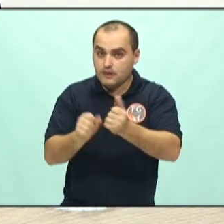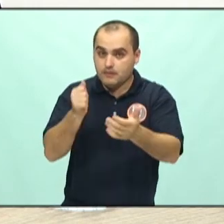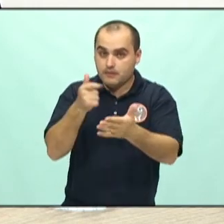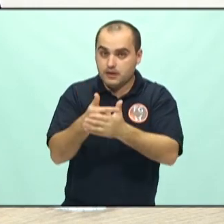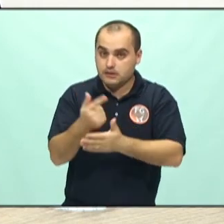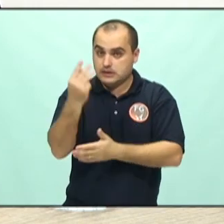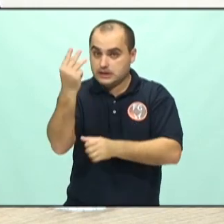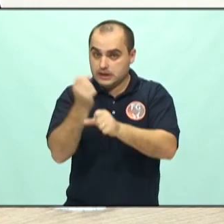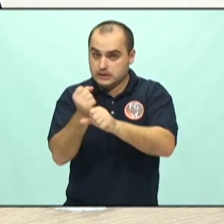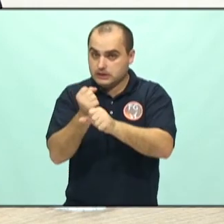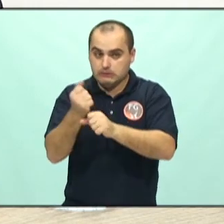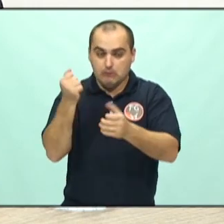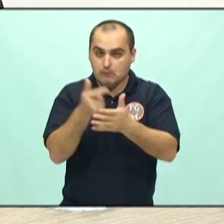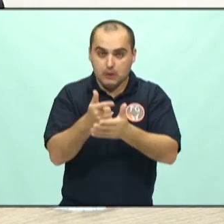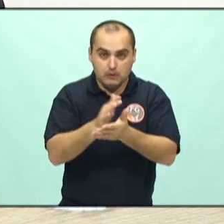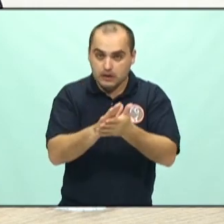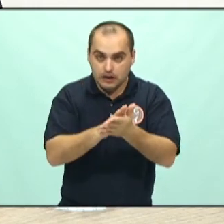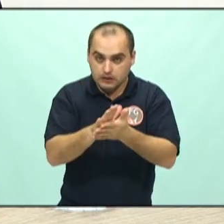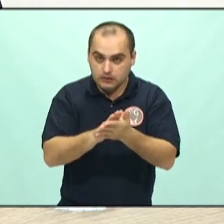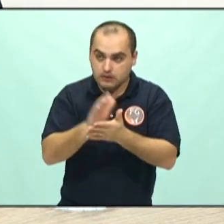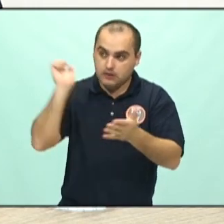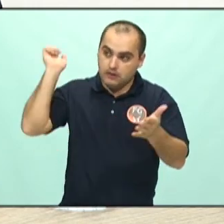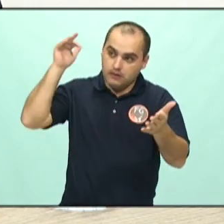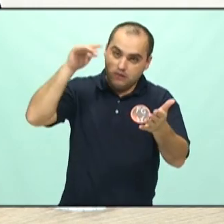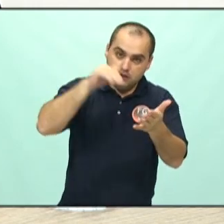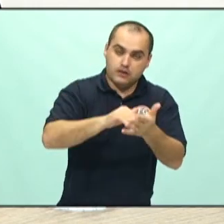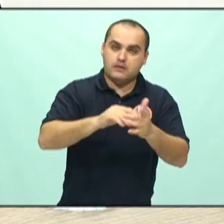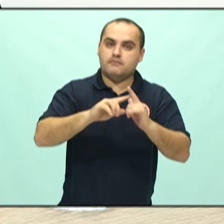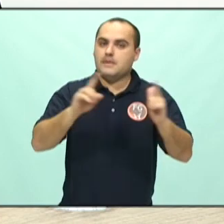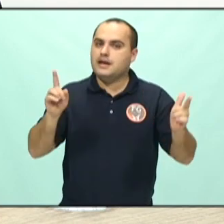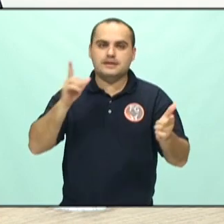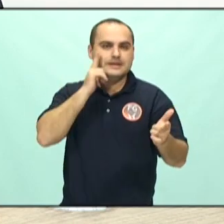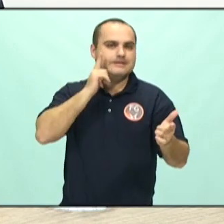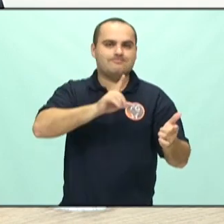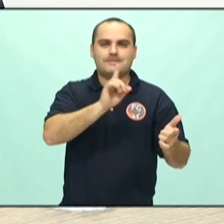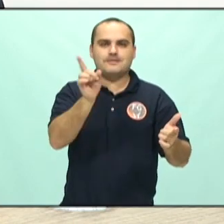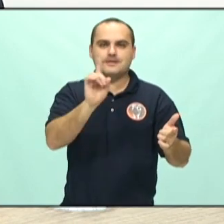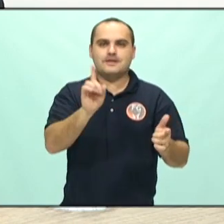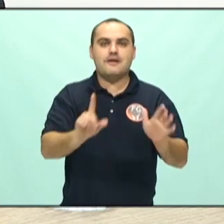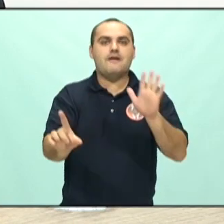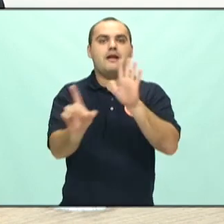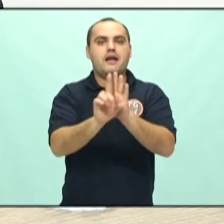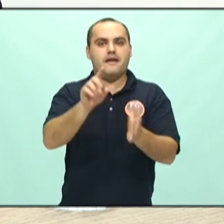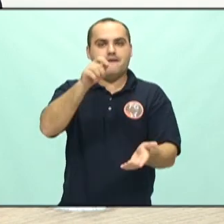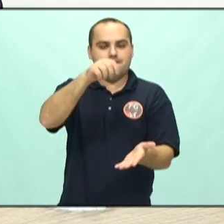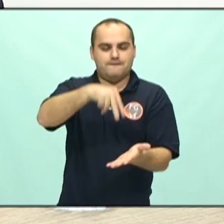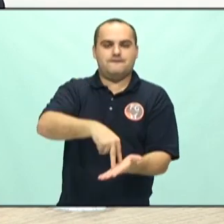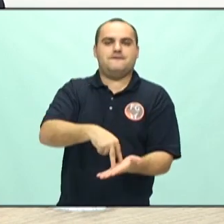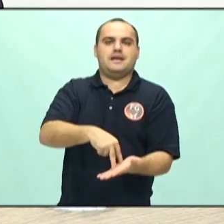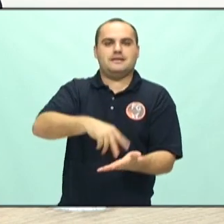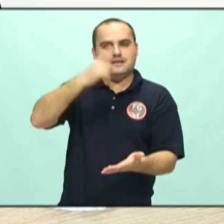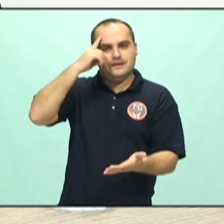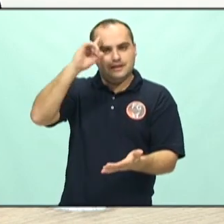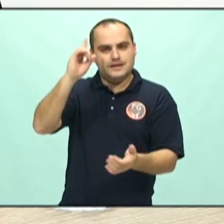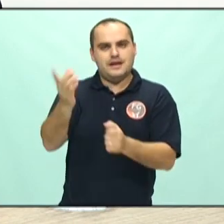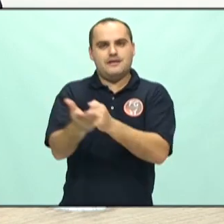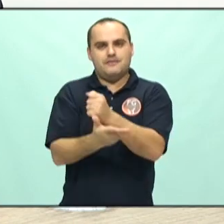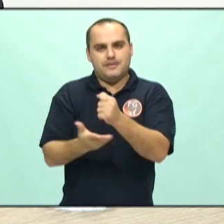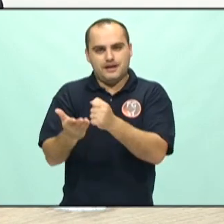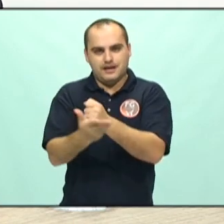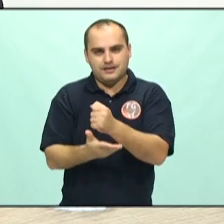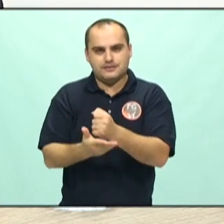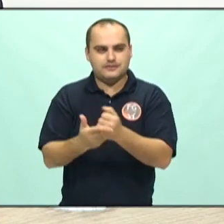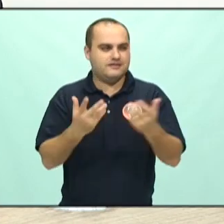últimos 3 anos que deixou de pagar, porém ainda não conseguimos avançar na questão de uma lei fixando a database, como ocorre nos outros